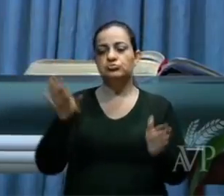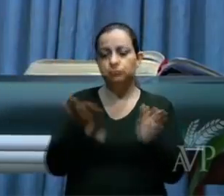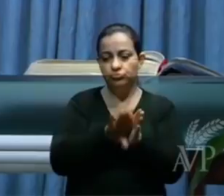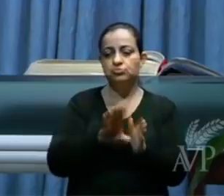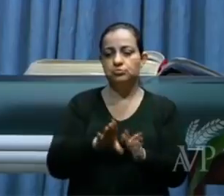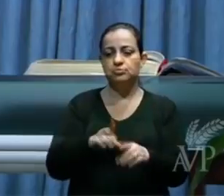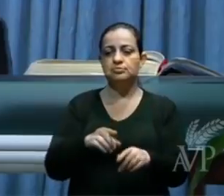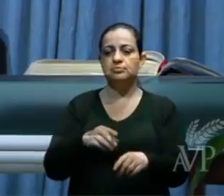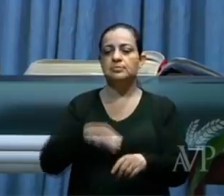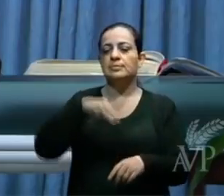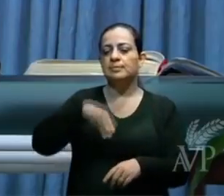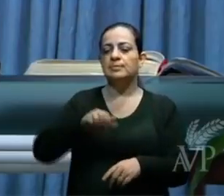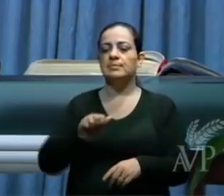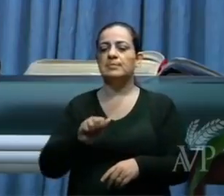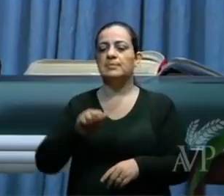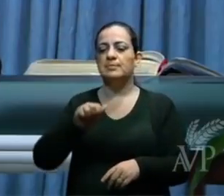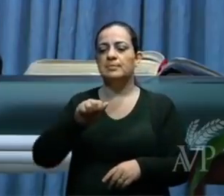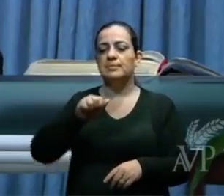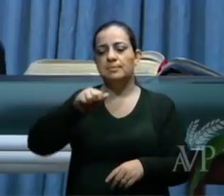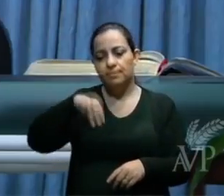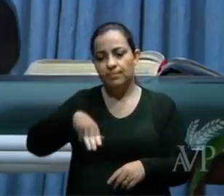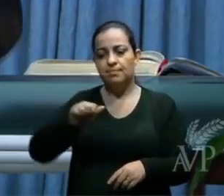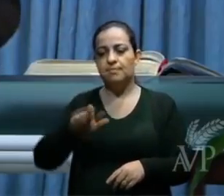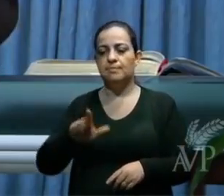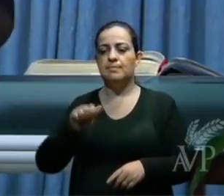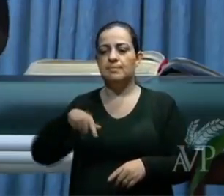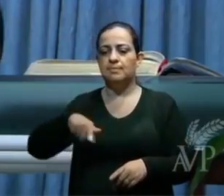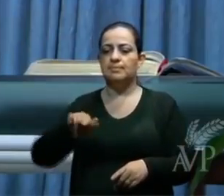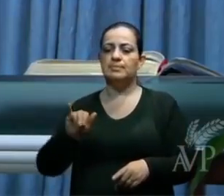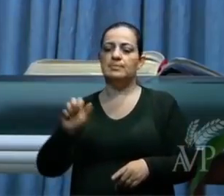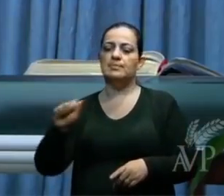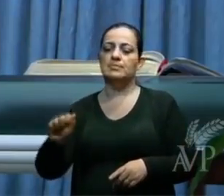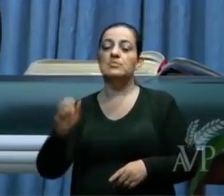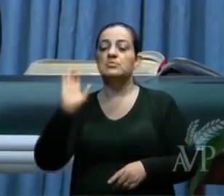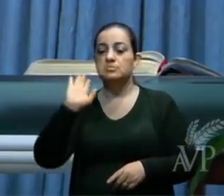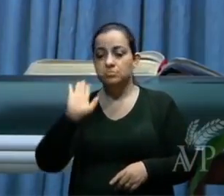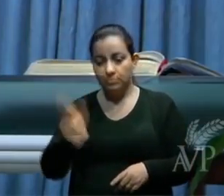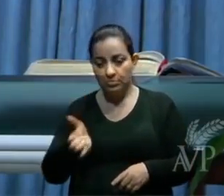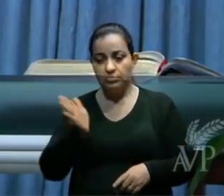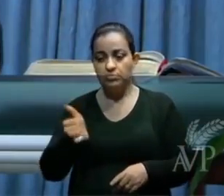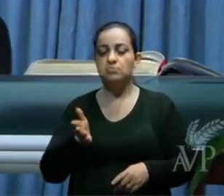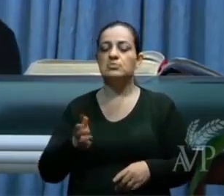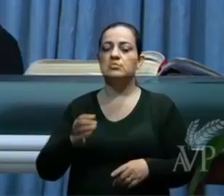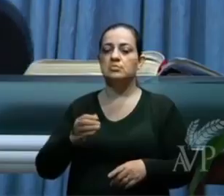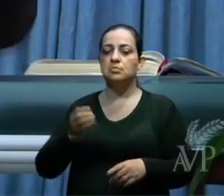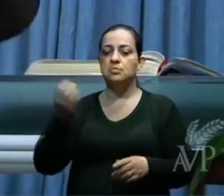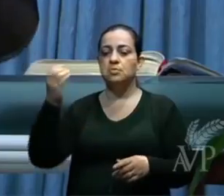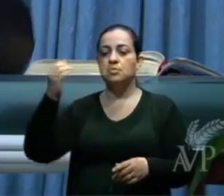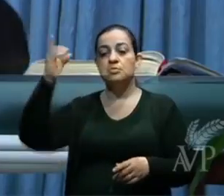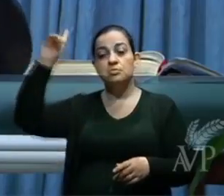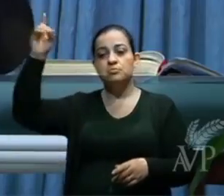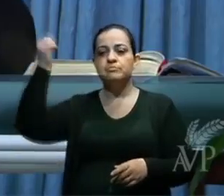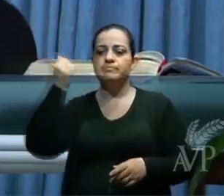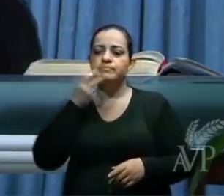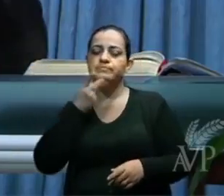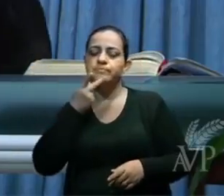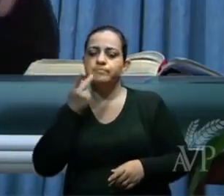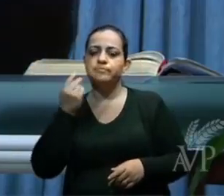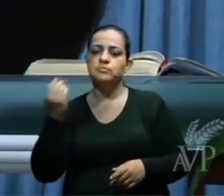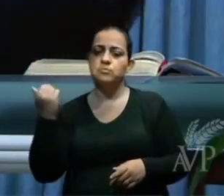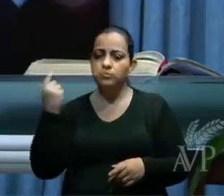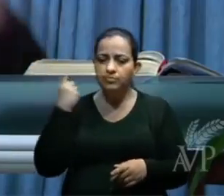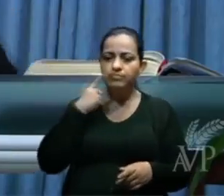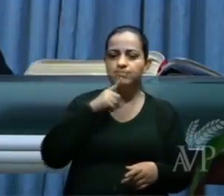ver malaquias capítulo 4 eis que vos envio profeta elias antes que vem o grande